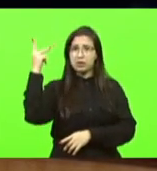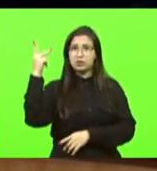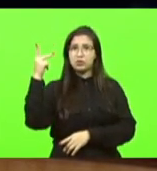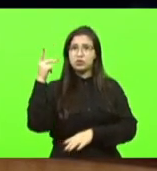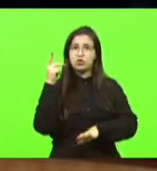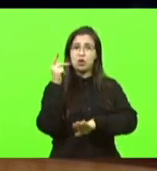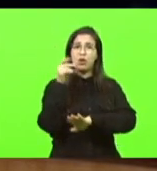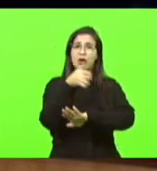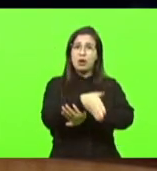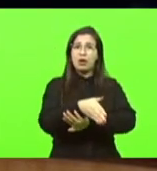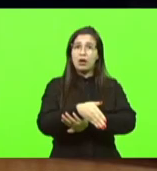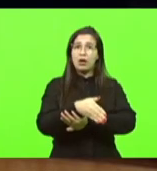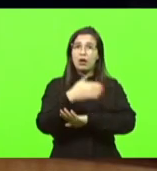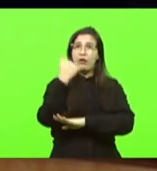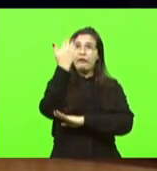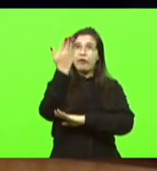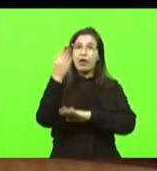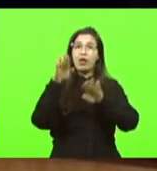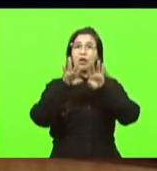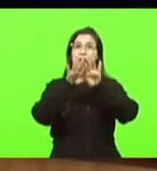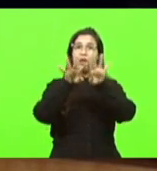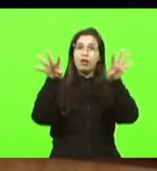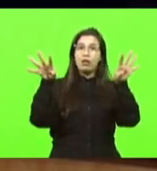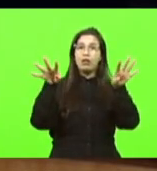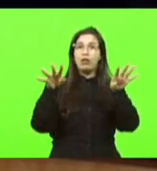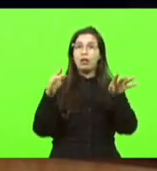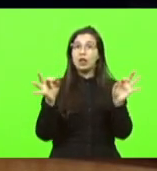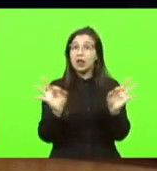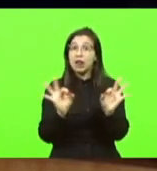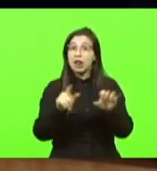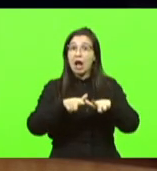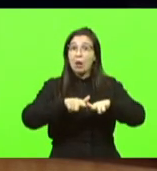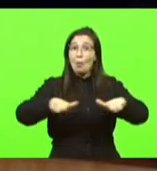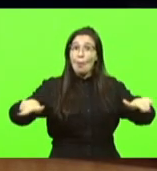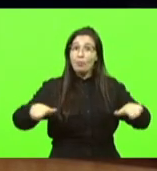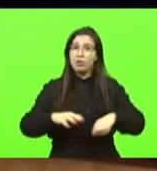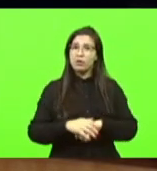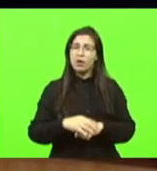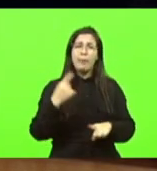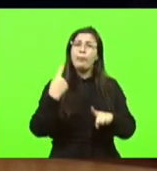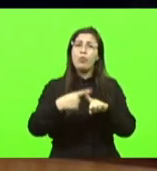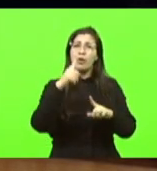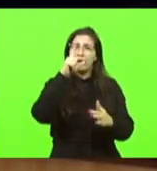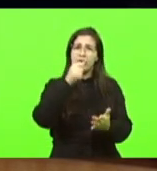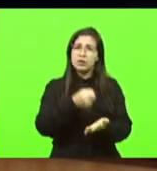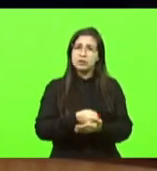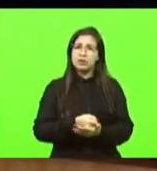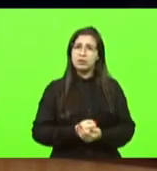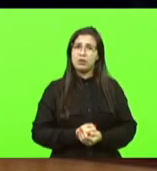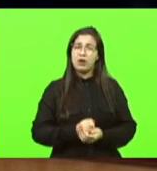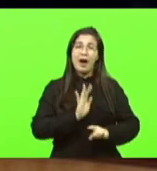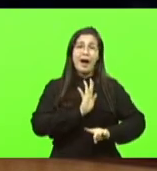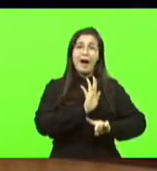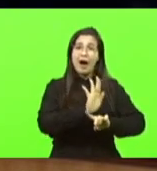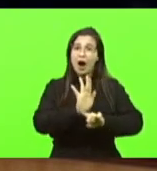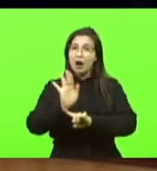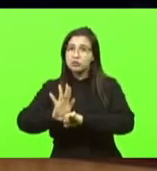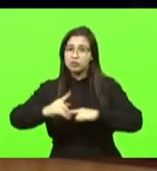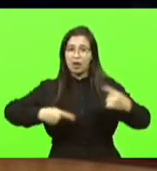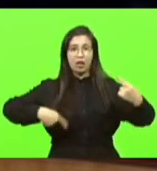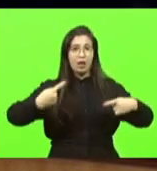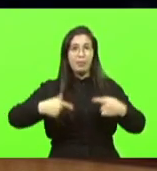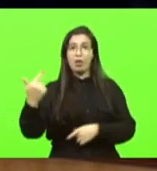olha aqui em cima não tem ninguém porque está medida essa medida não ajuda no